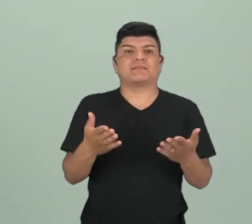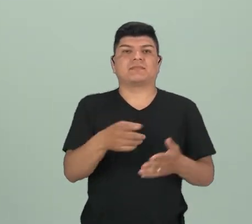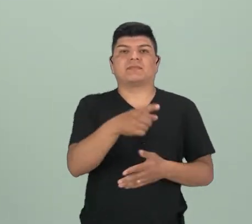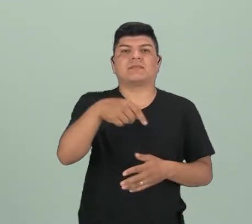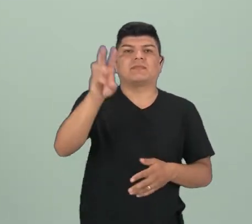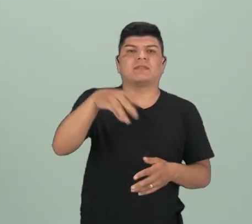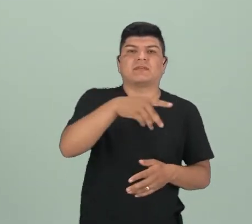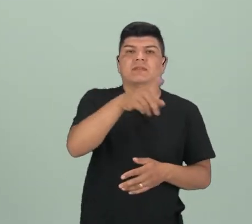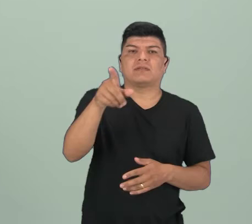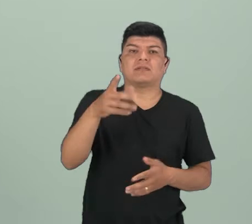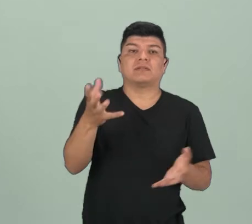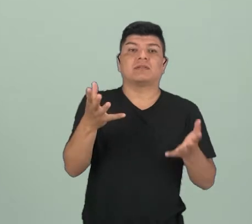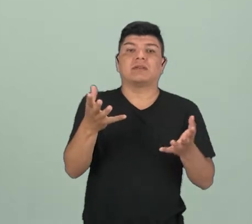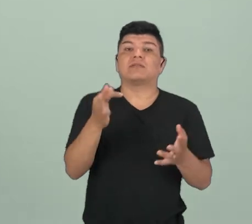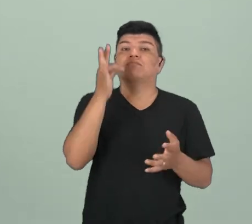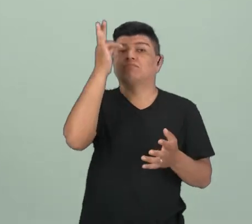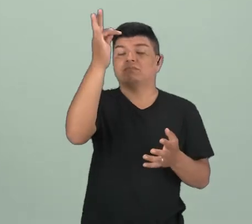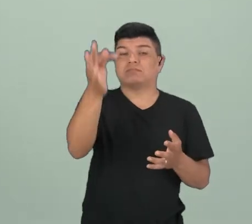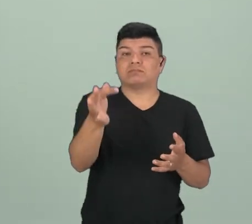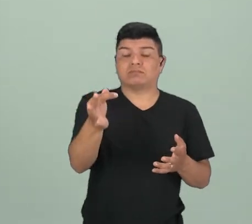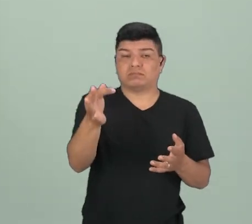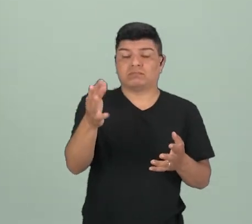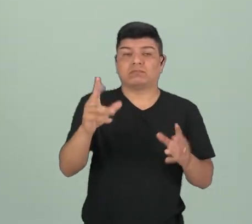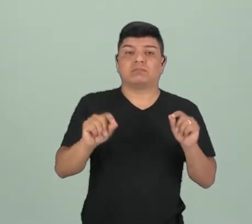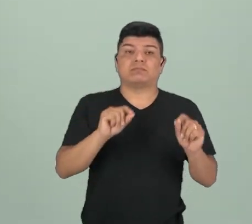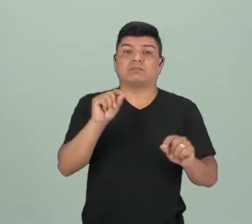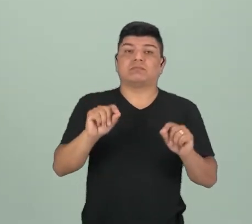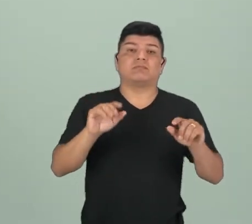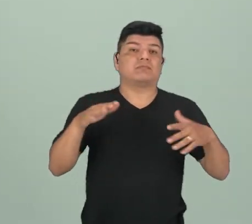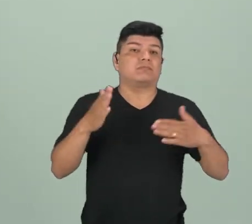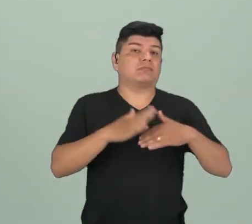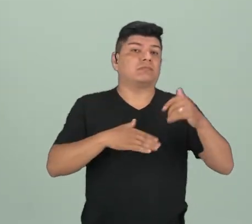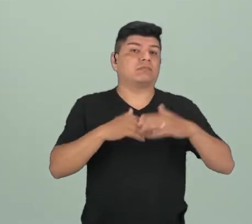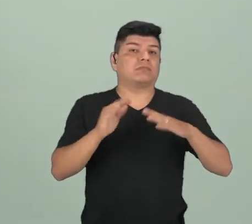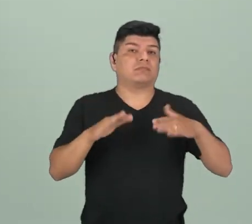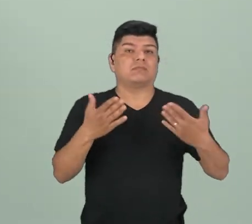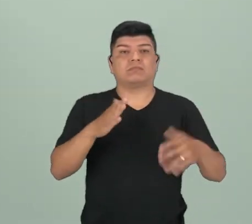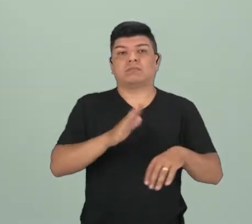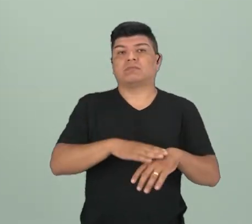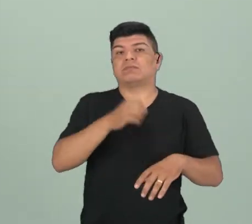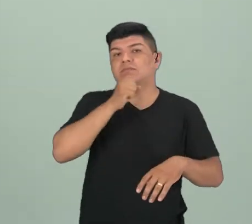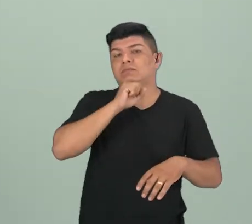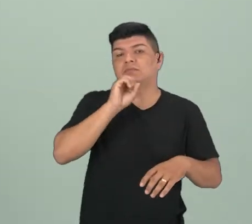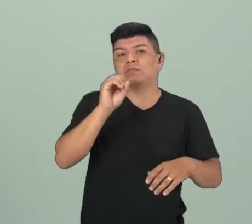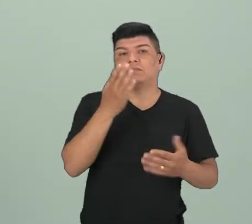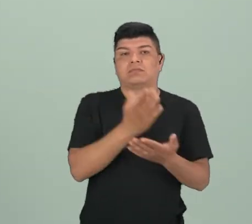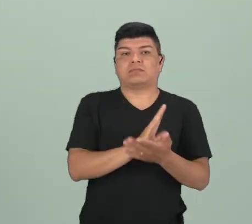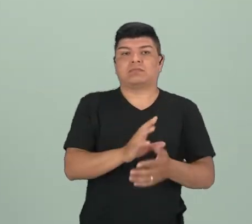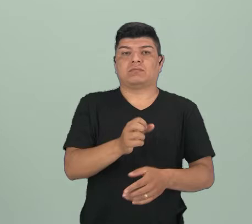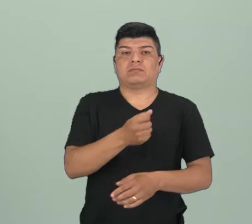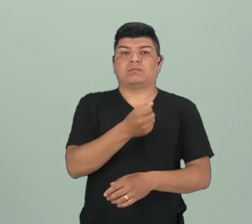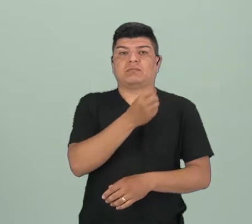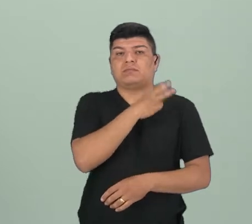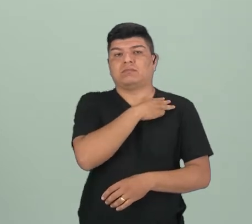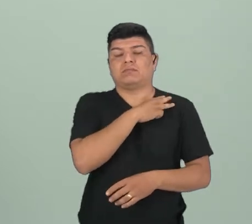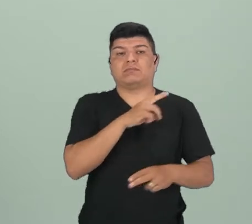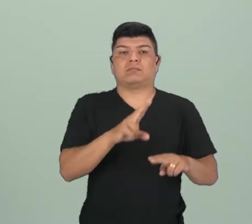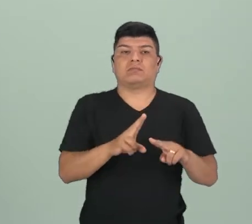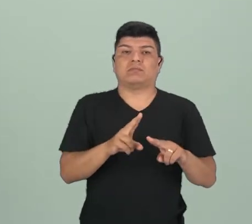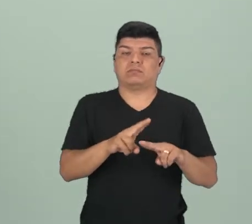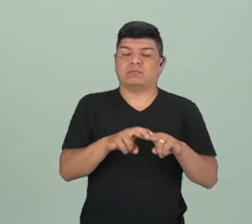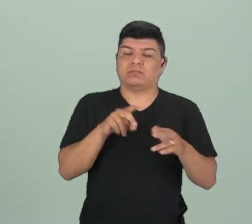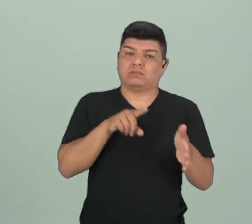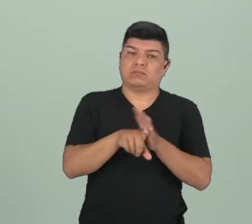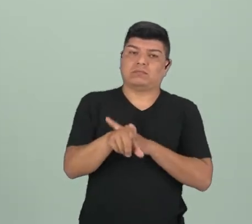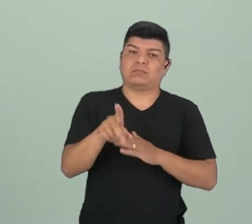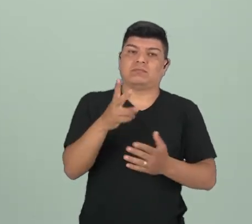é que vocês querem ser quando crescer, né? Ou quando ficar mais velho, ou quando terminar o ensino médio, sei lá, né? Essa perguntinha é muito...